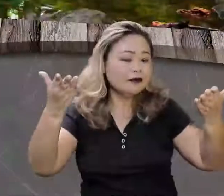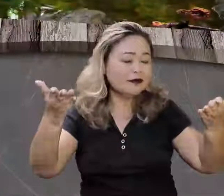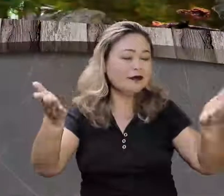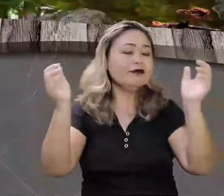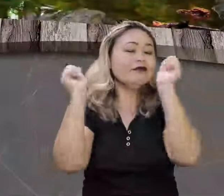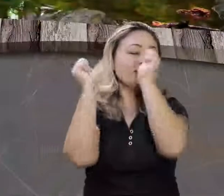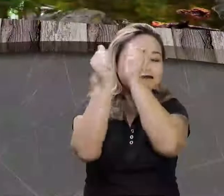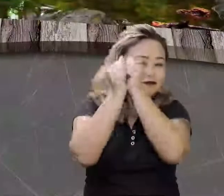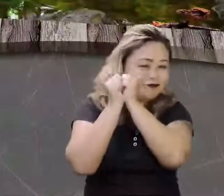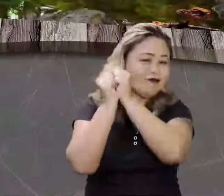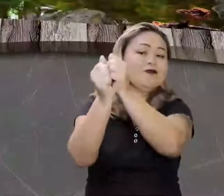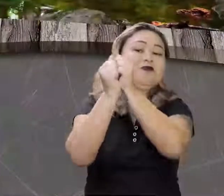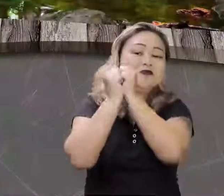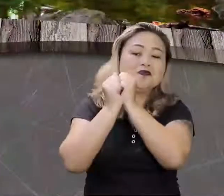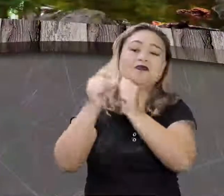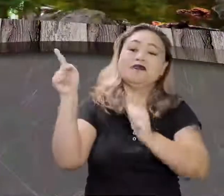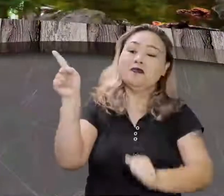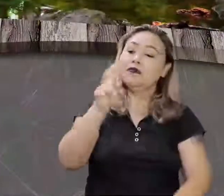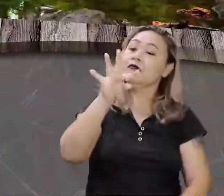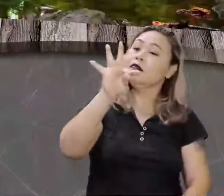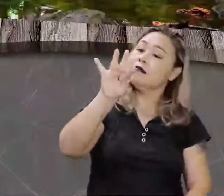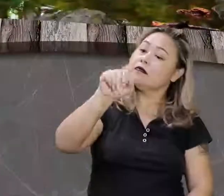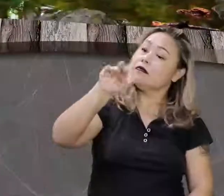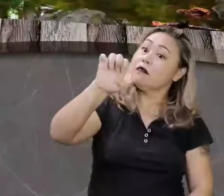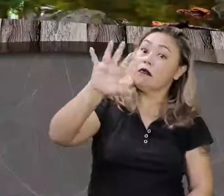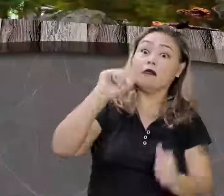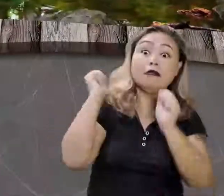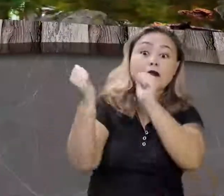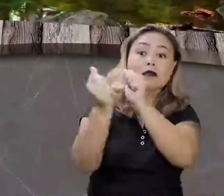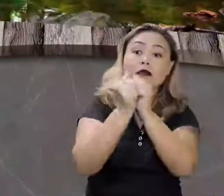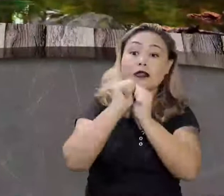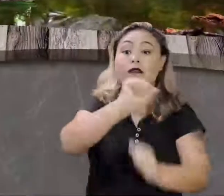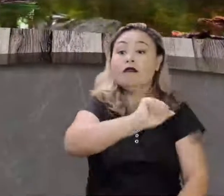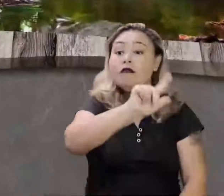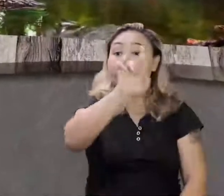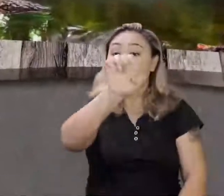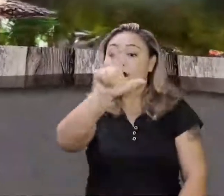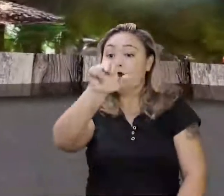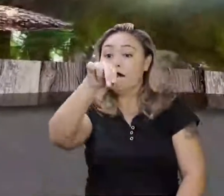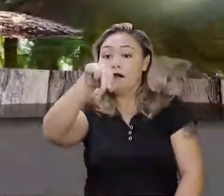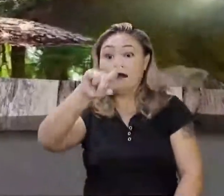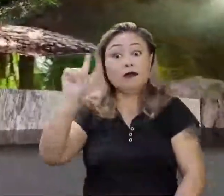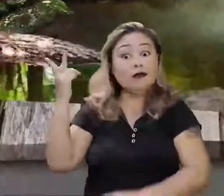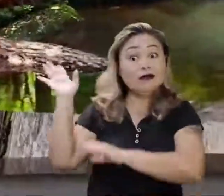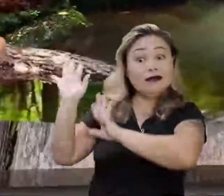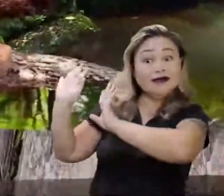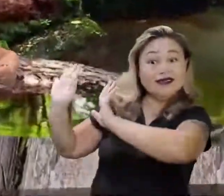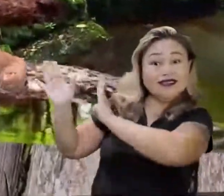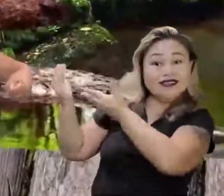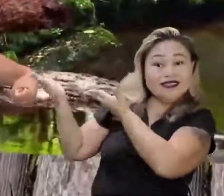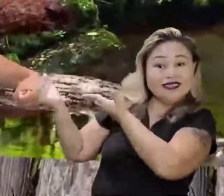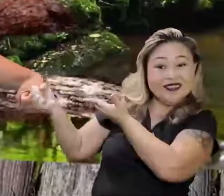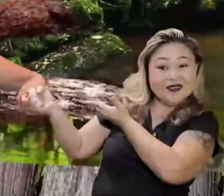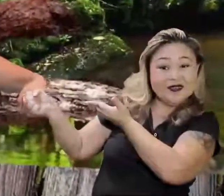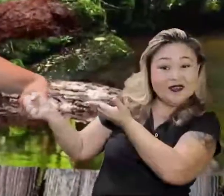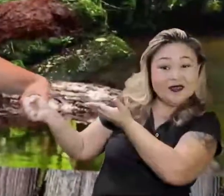Aqui, juntinhos, professora Tabita, juntamente com a Aldelina. Ó, aqui a Aldelina.